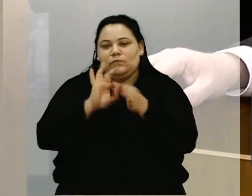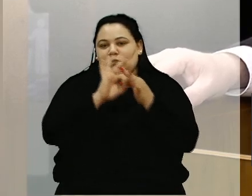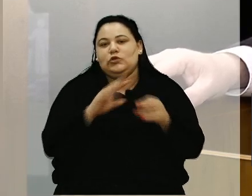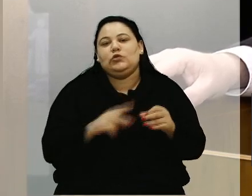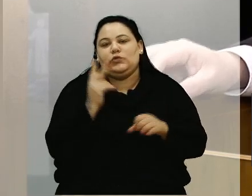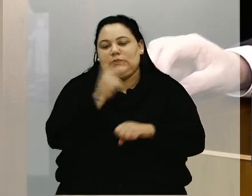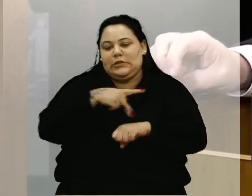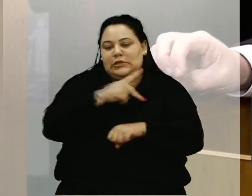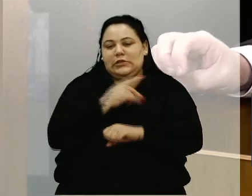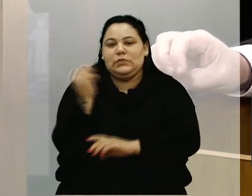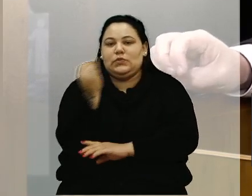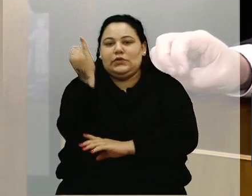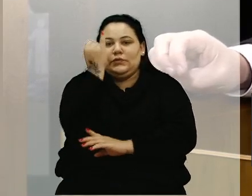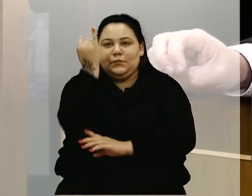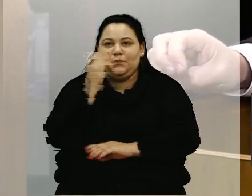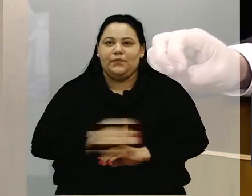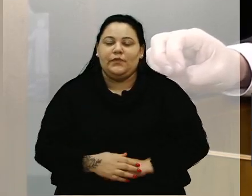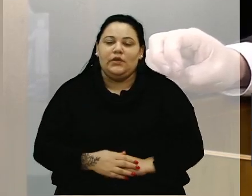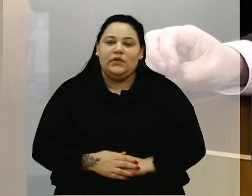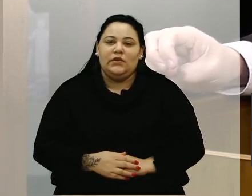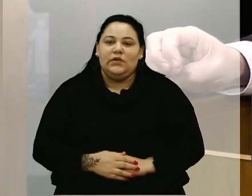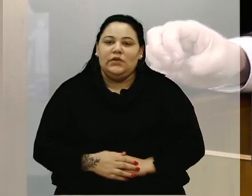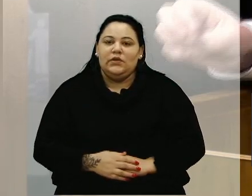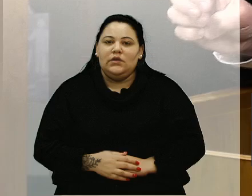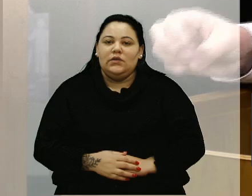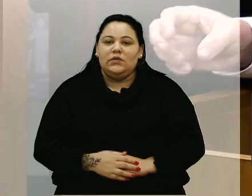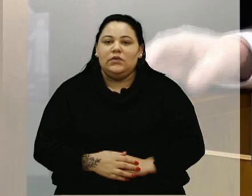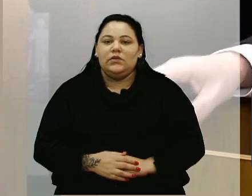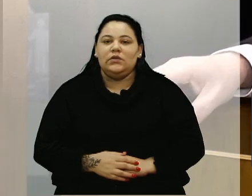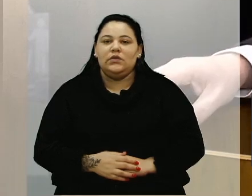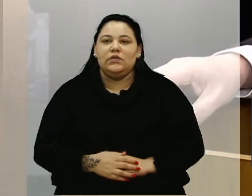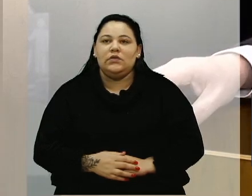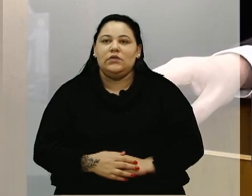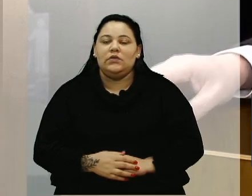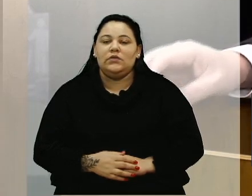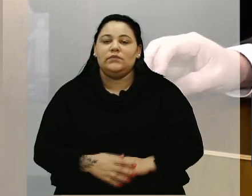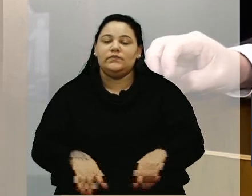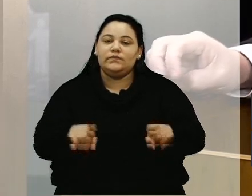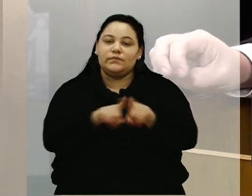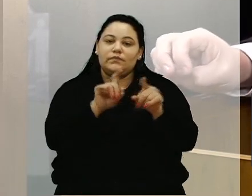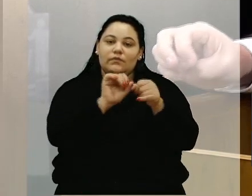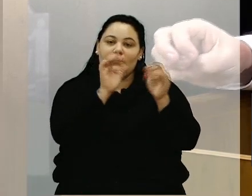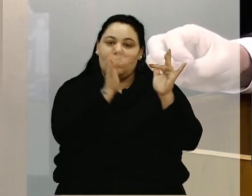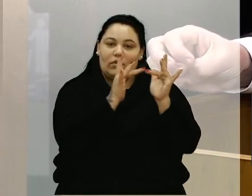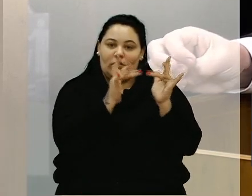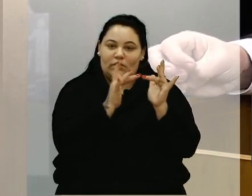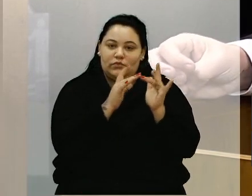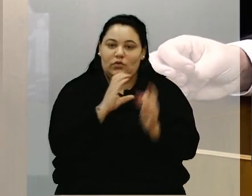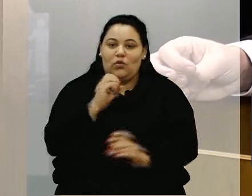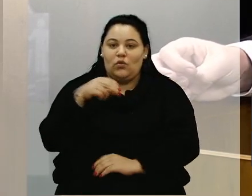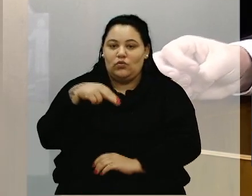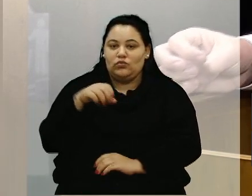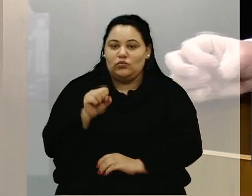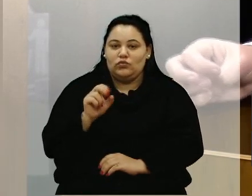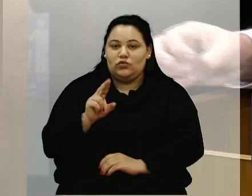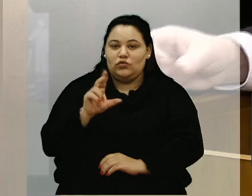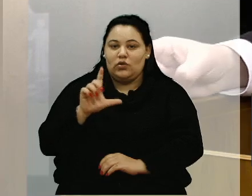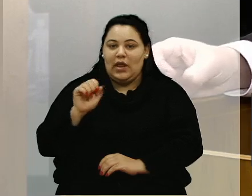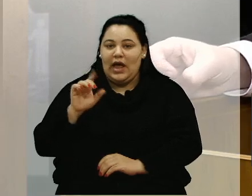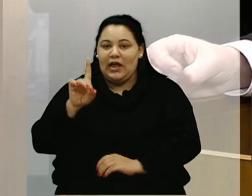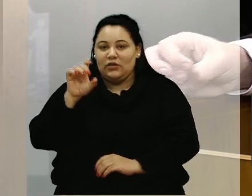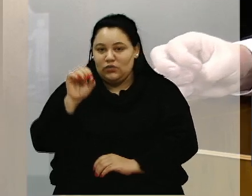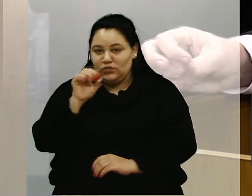grandes países. Nesse sentido, também entrei em contato com o Consulado-Geral da Alemanha e o cônsul que está